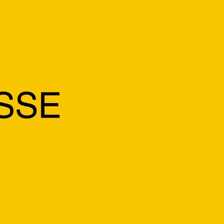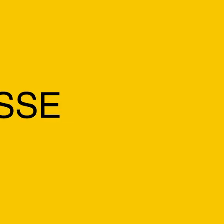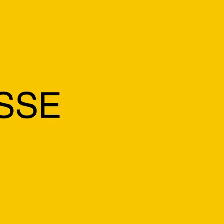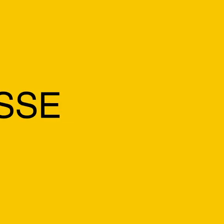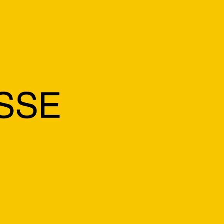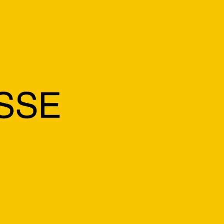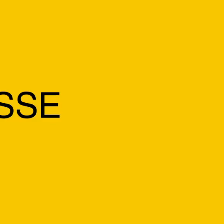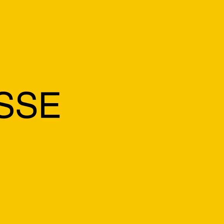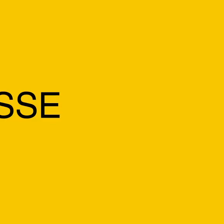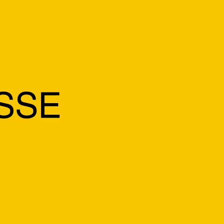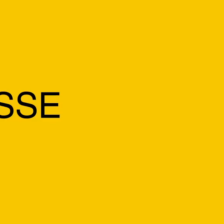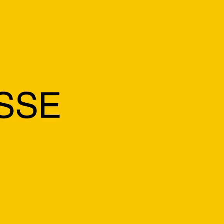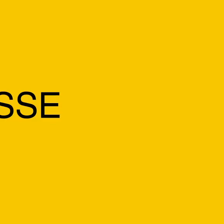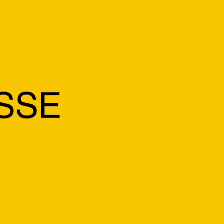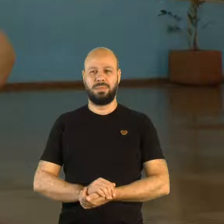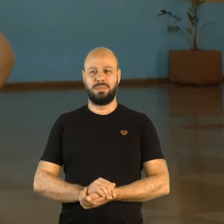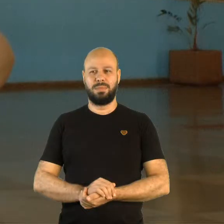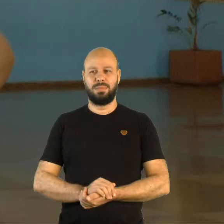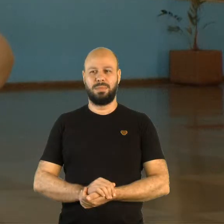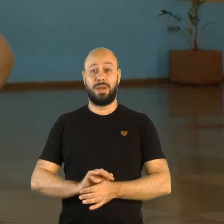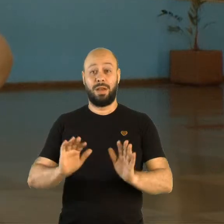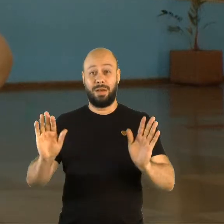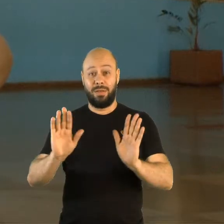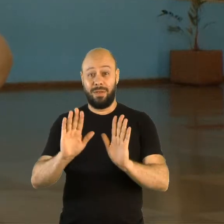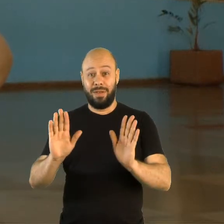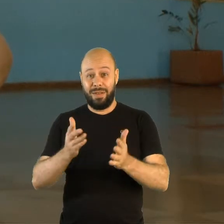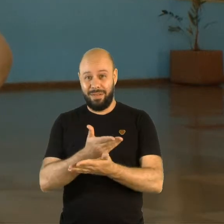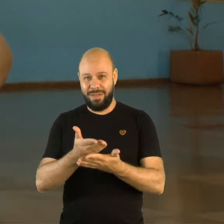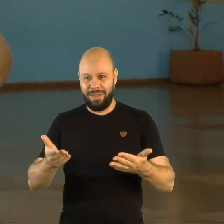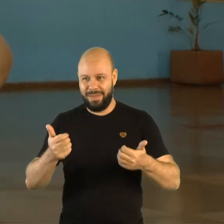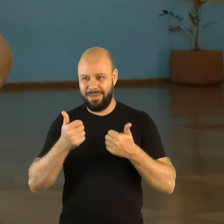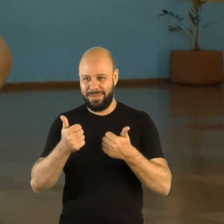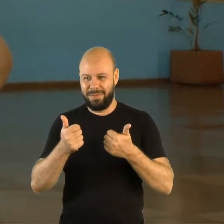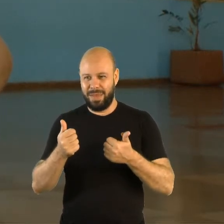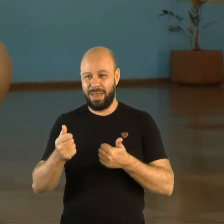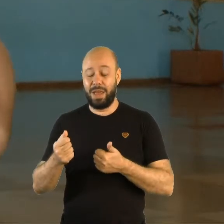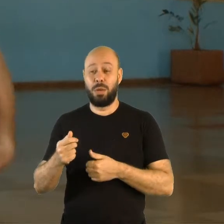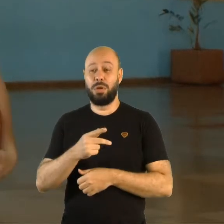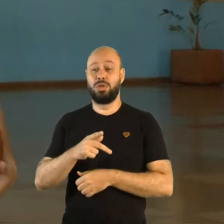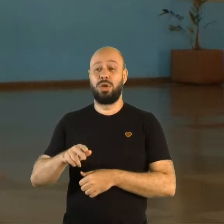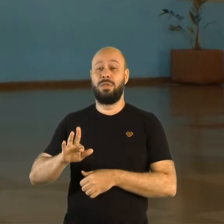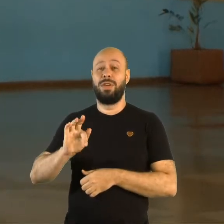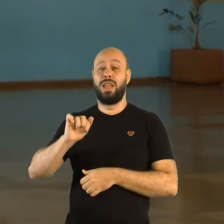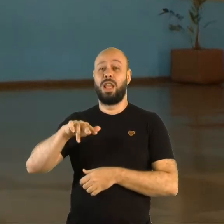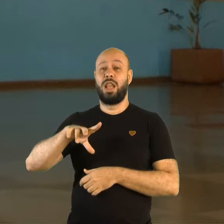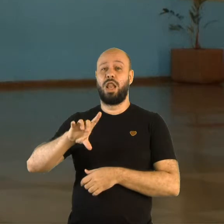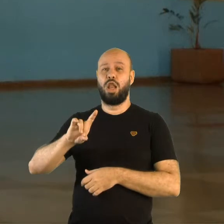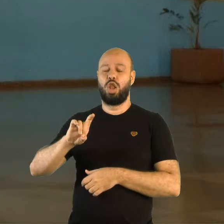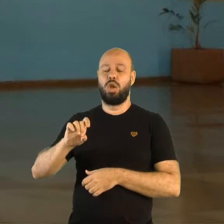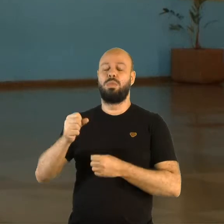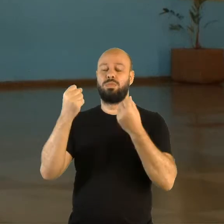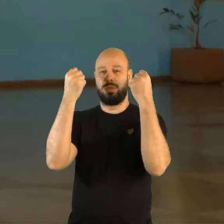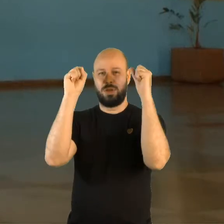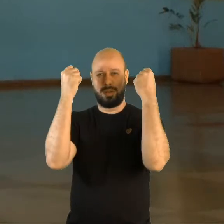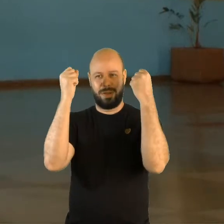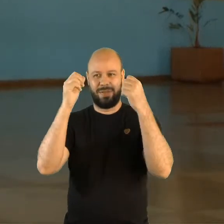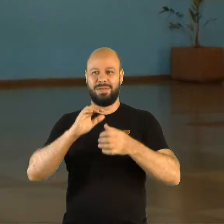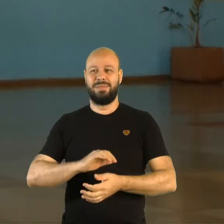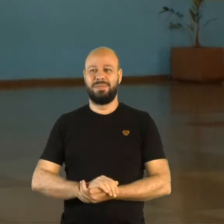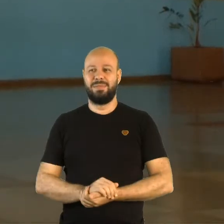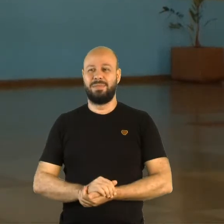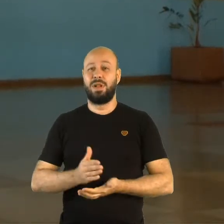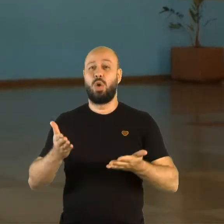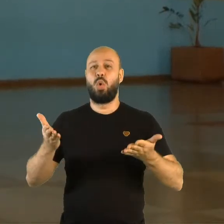e fala galerinha aqui quem tá falando é o Professor Fernando de educação física